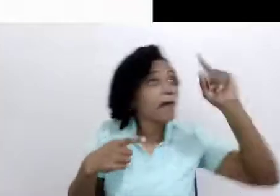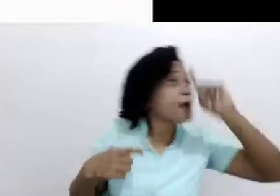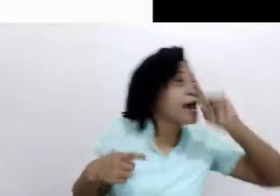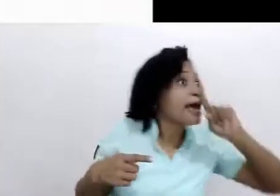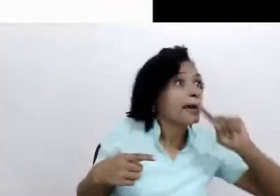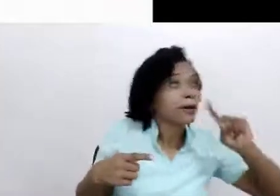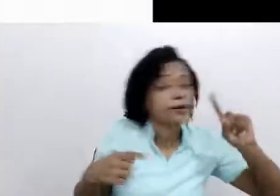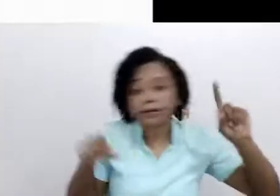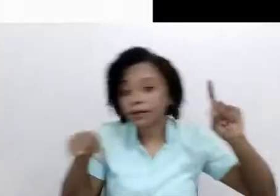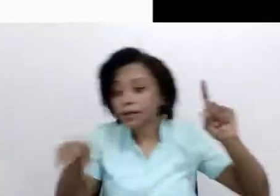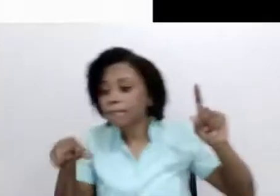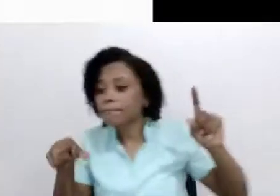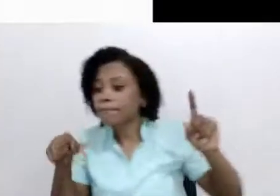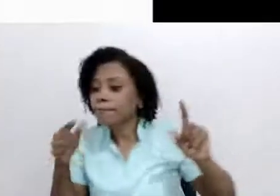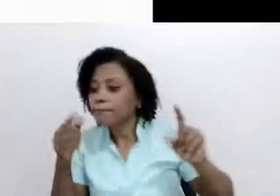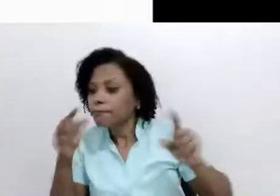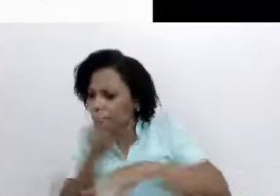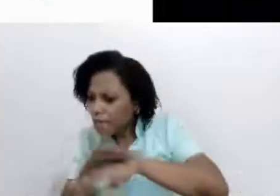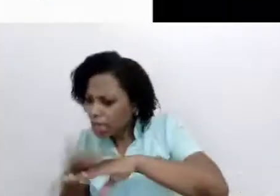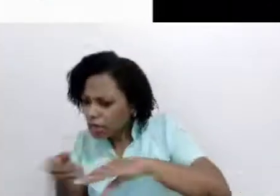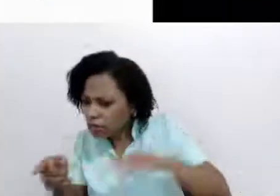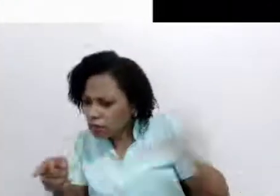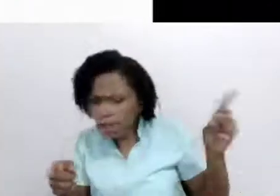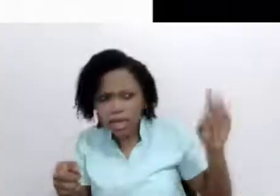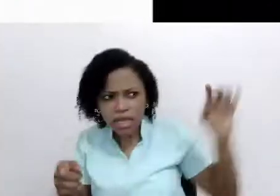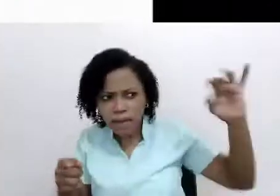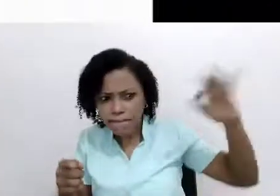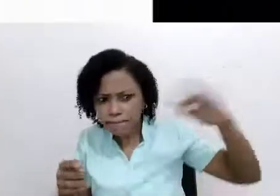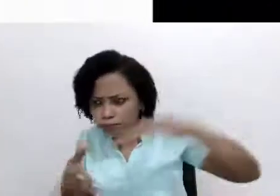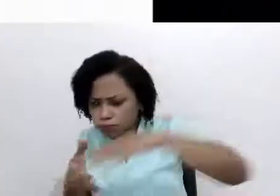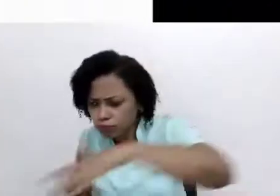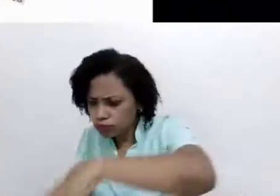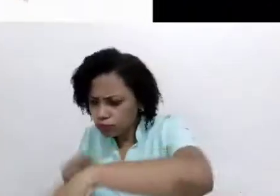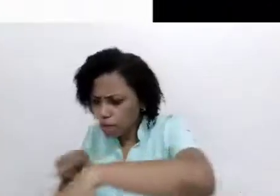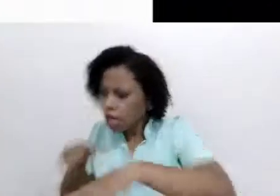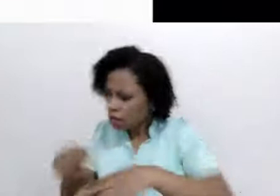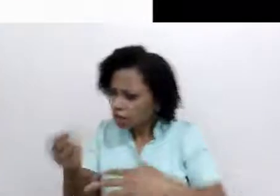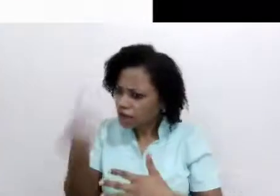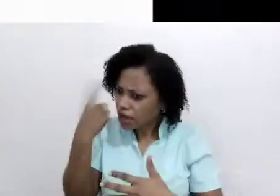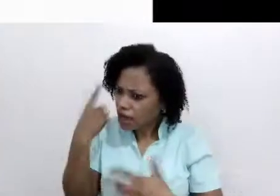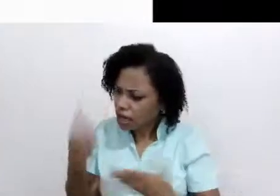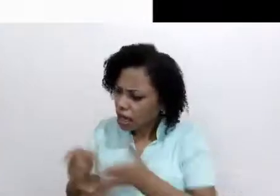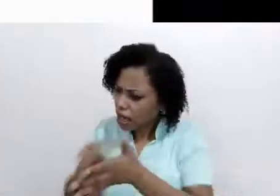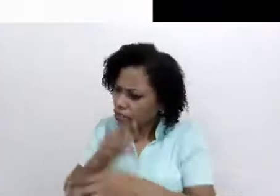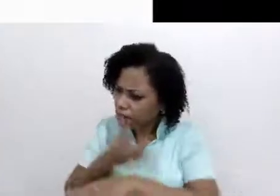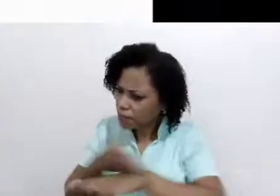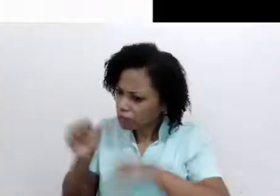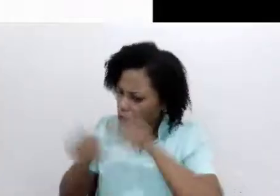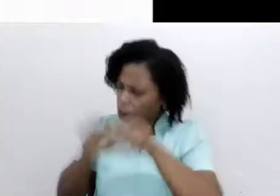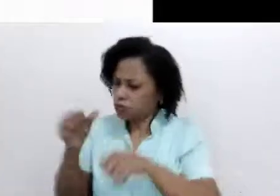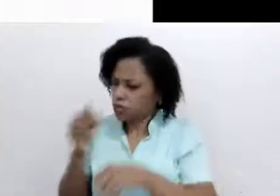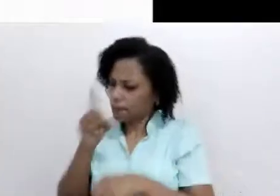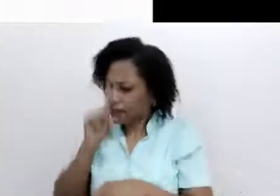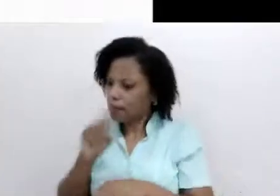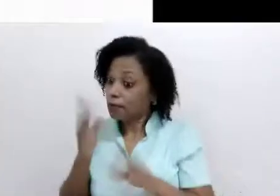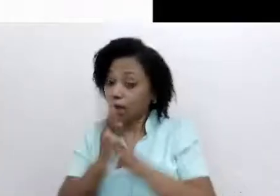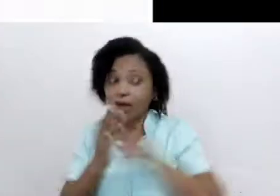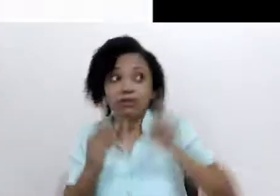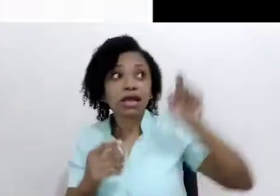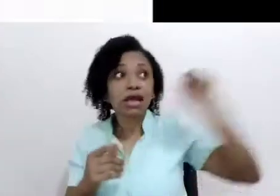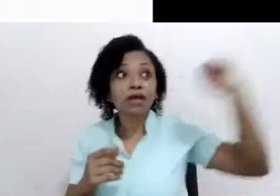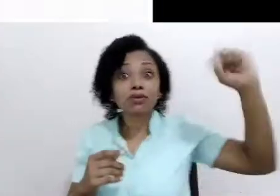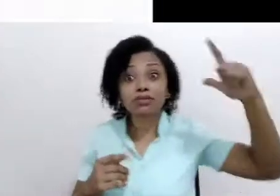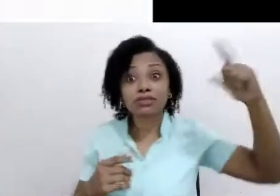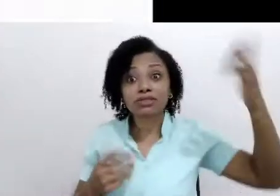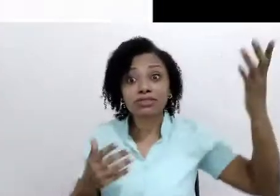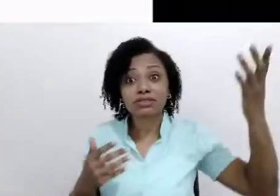luz amarela, ele ficará amarelo, porque ele vai refletir essa cor amarela. Se o corpo for preto,